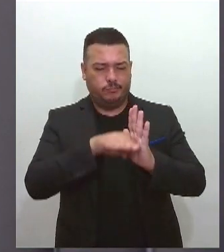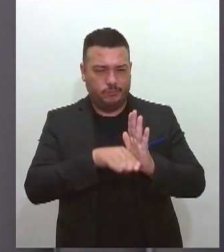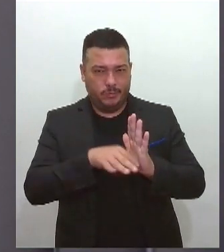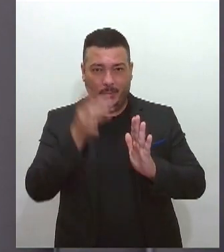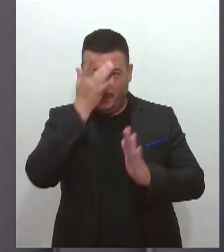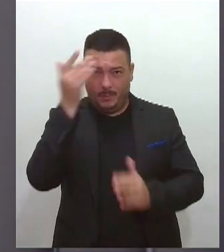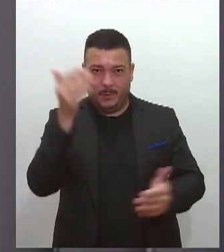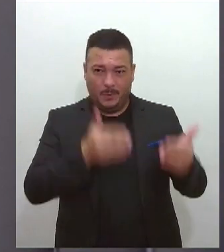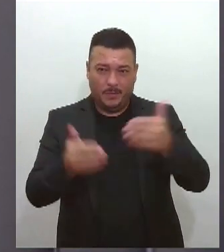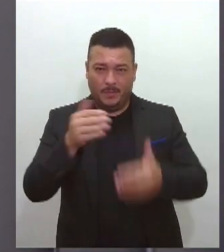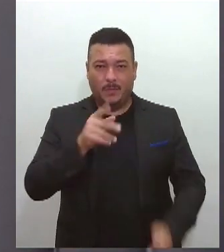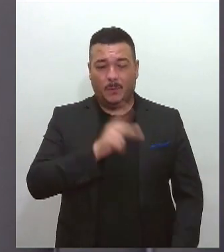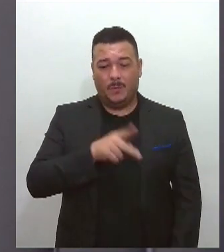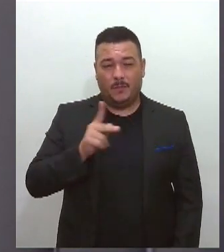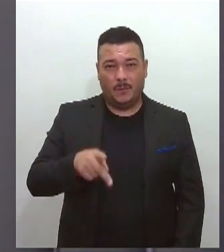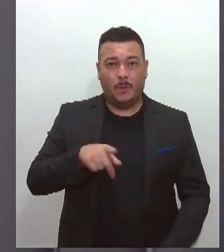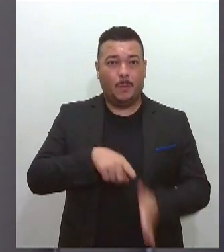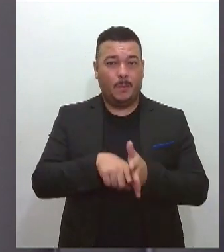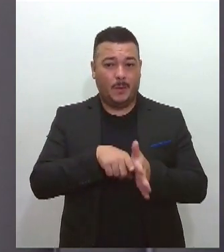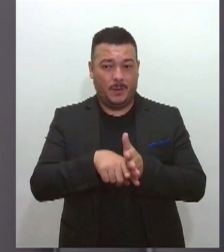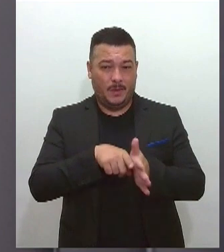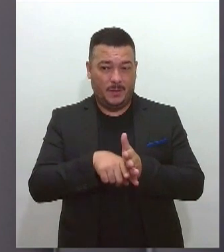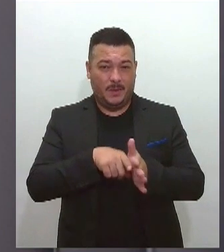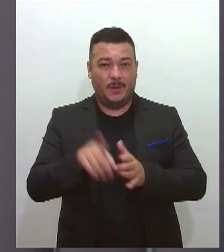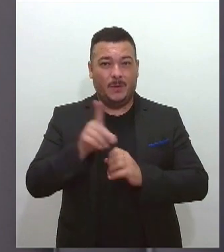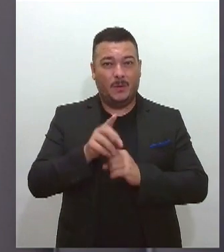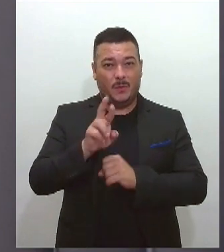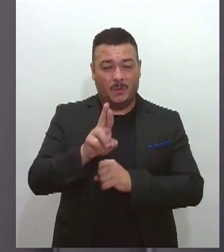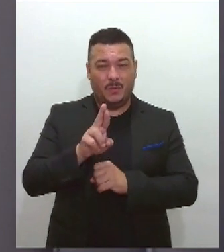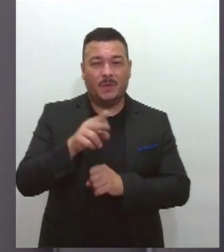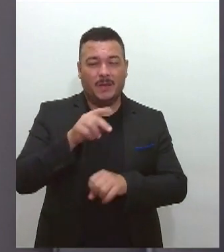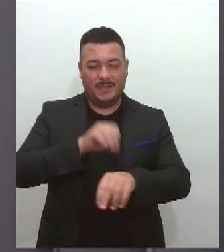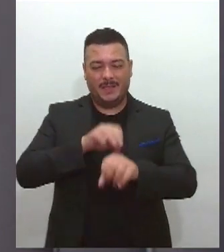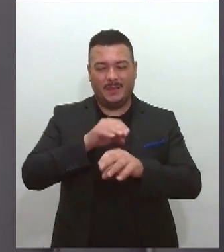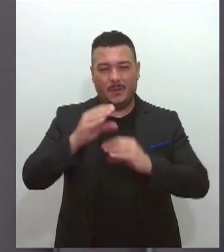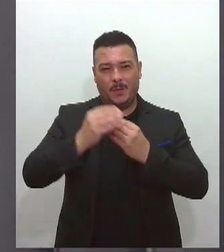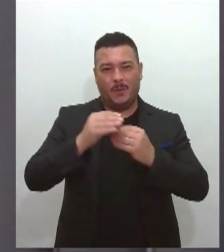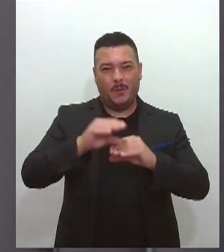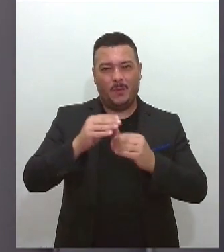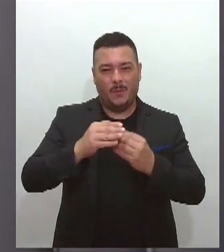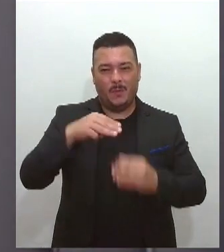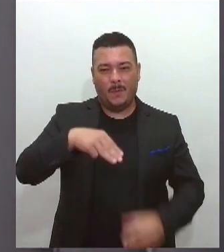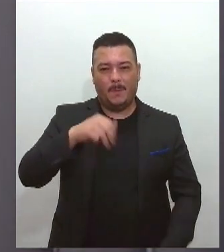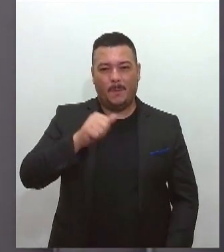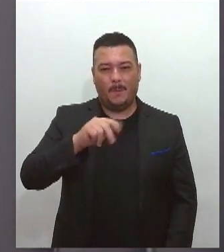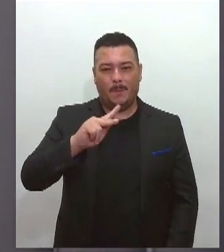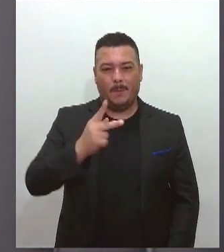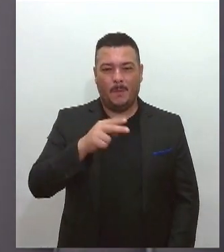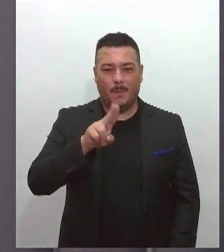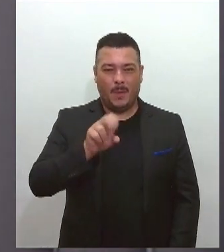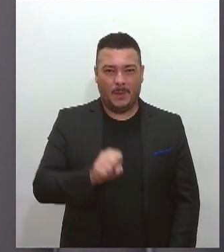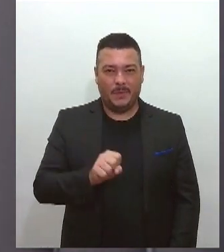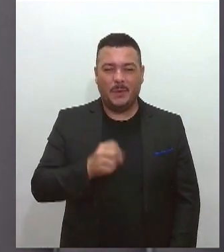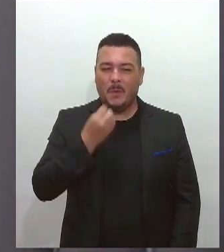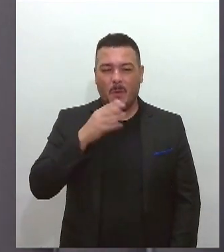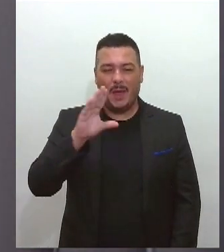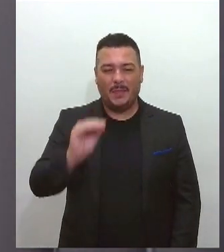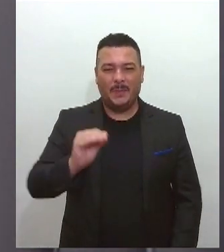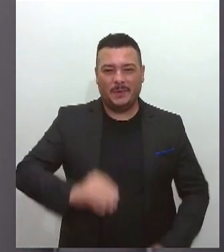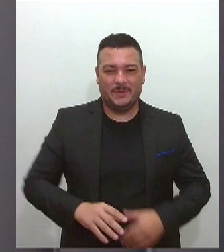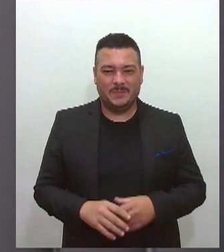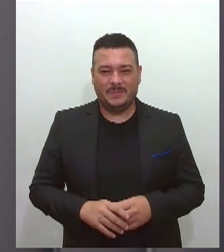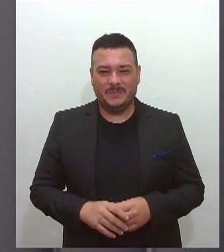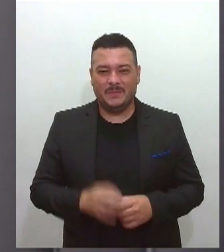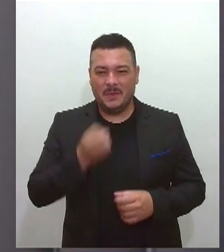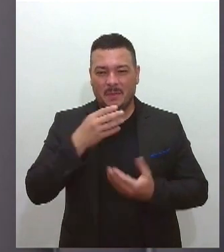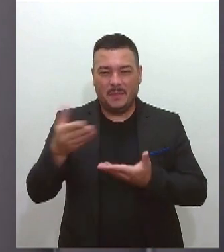professor pesquisador do doutorado em Educação da UNIT, Matheus Kaltner, que já está com a gente. Boa noite, Matheus. Seja bem-vindo ao Jornal